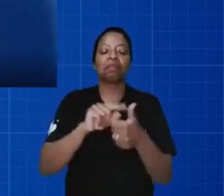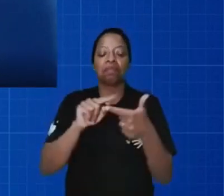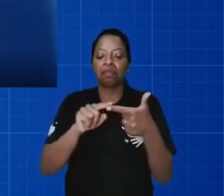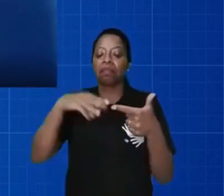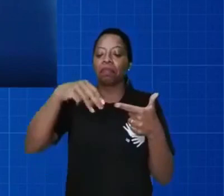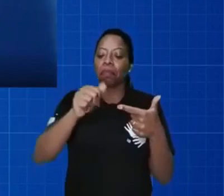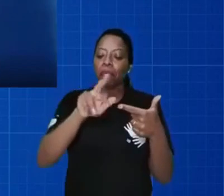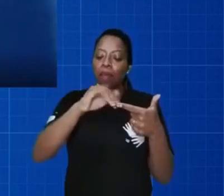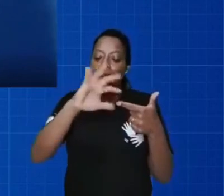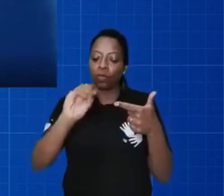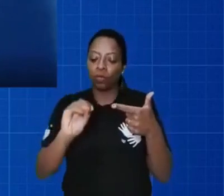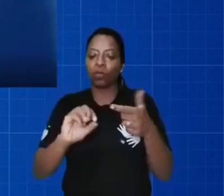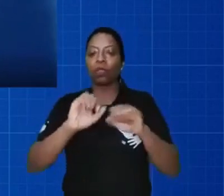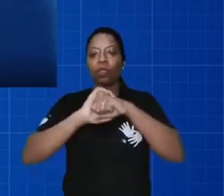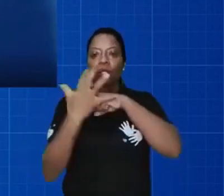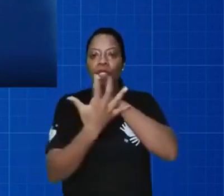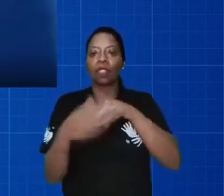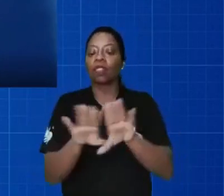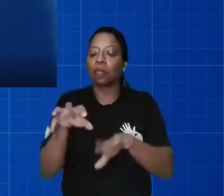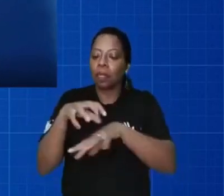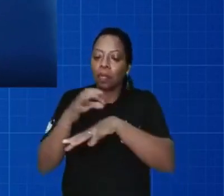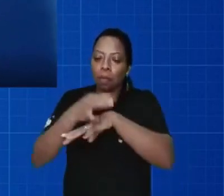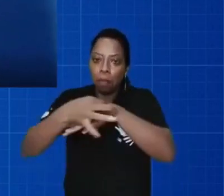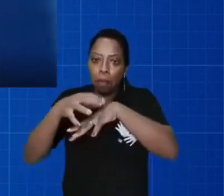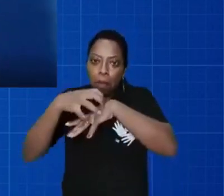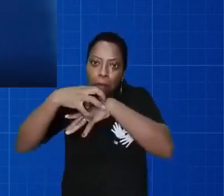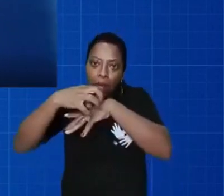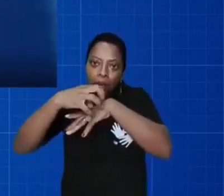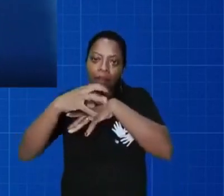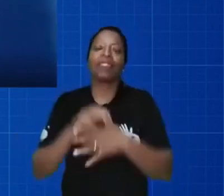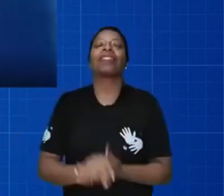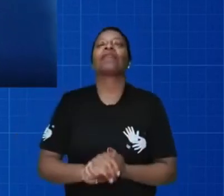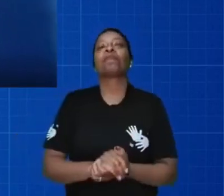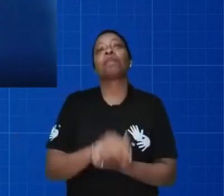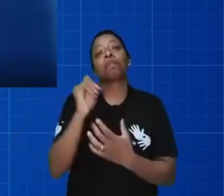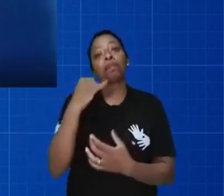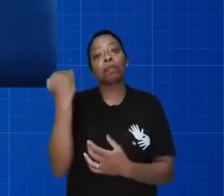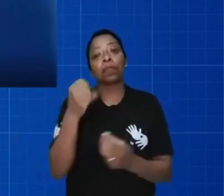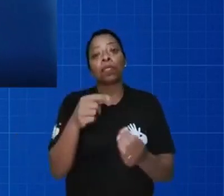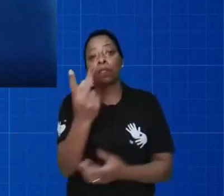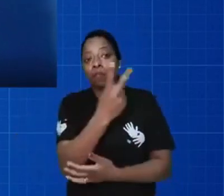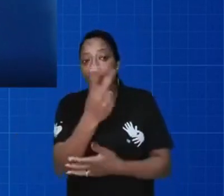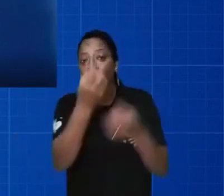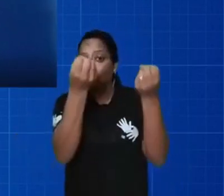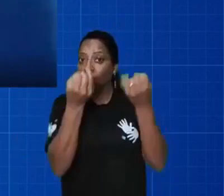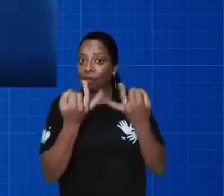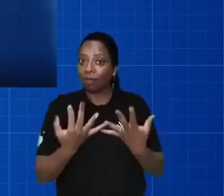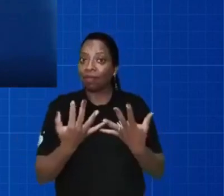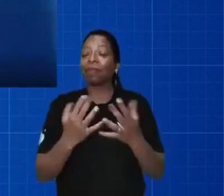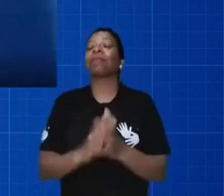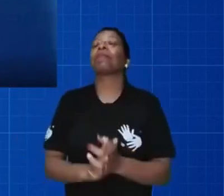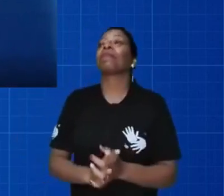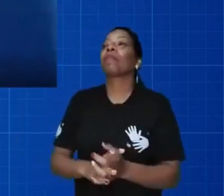importantes, né, tanto para as escolas, para a comunidade em geral. E a Helenice que nos trouxe as recomendações, né,